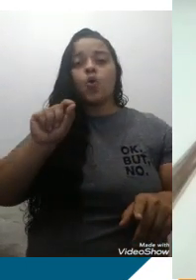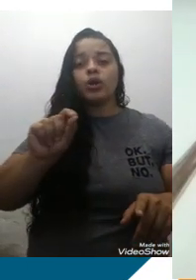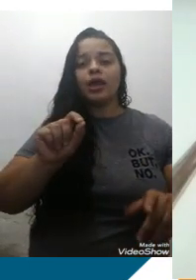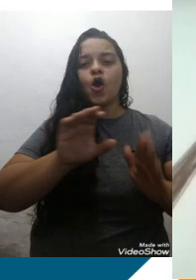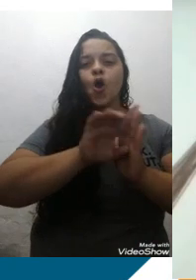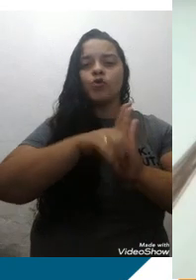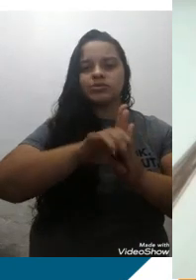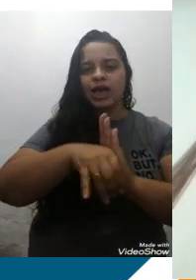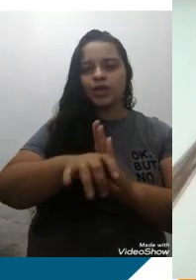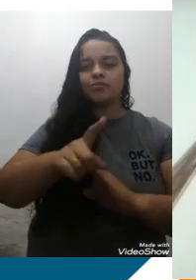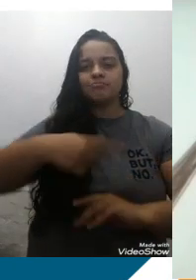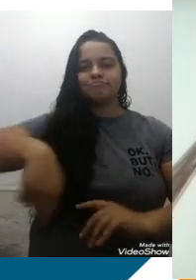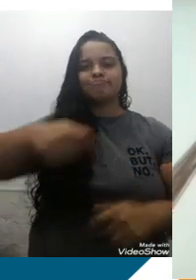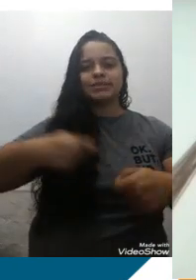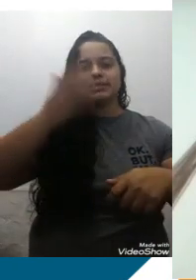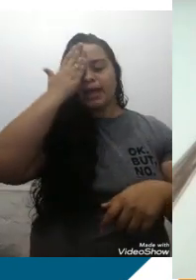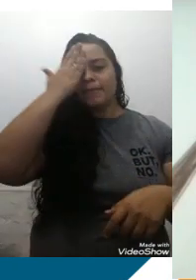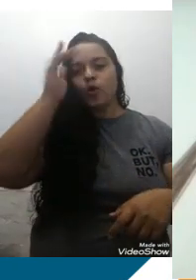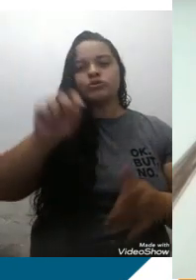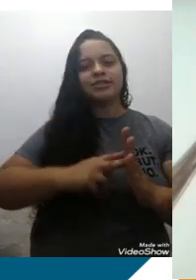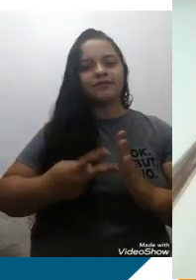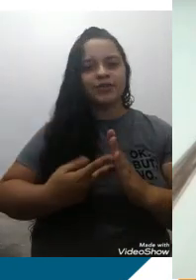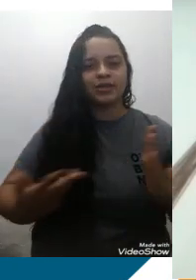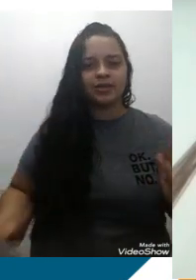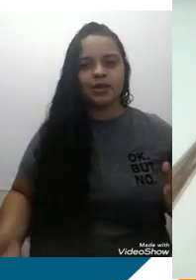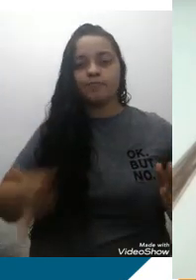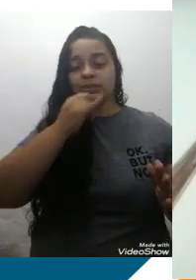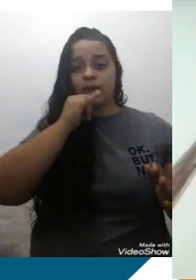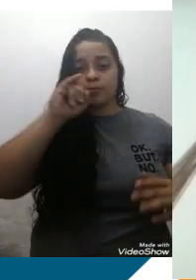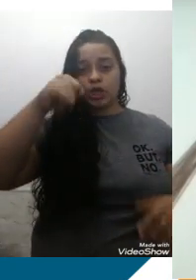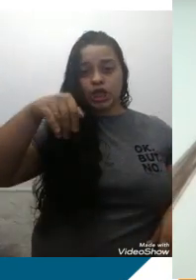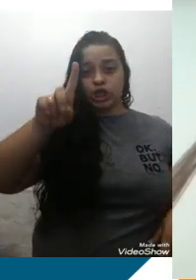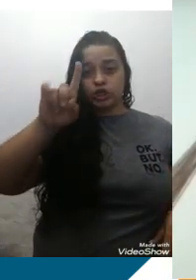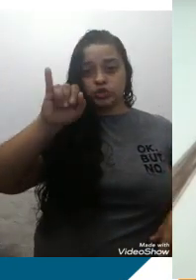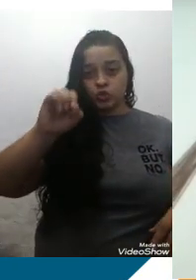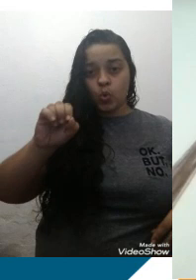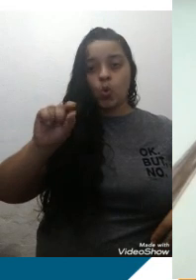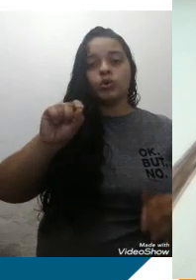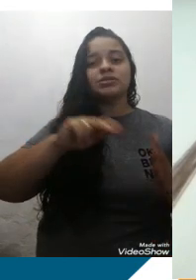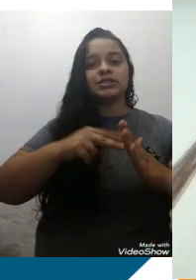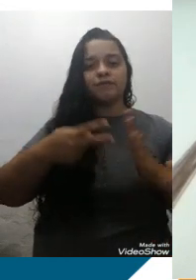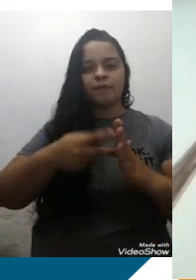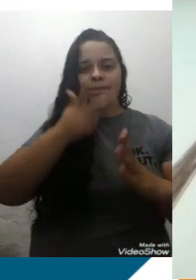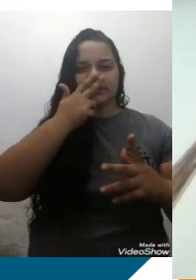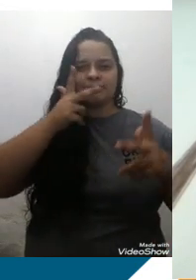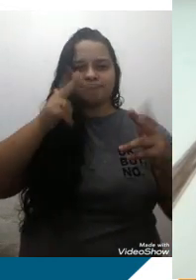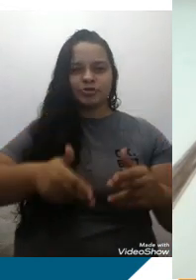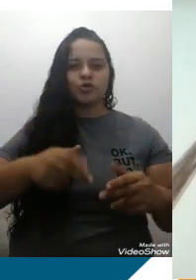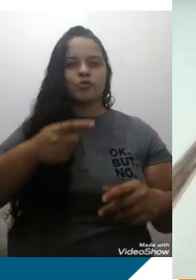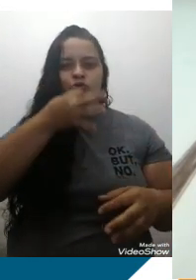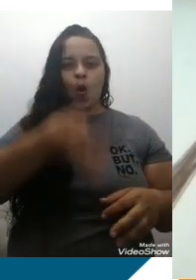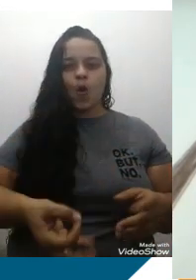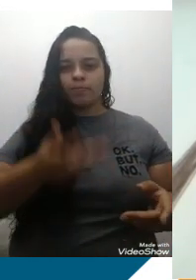quando a gente não sabe, não conhece essa história do conceito. Né? A palavra índio e a palavra indígena, por mais que elas tenham um som parecido, né,